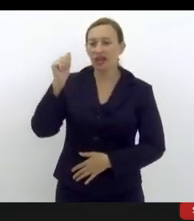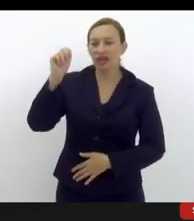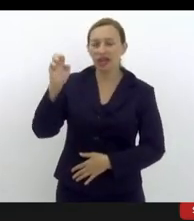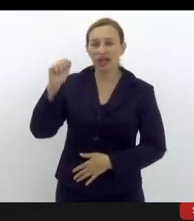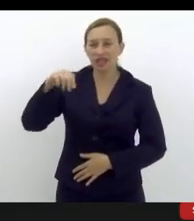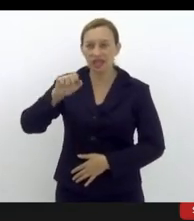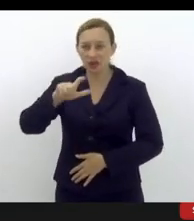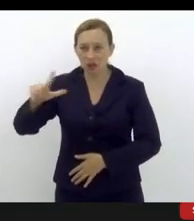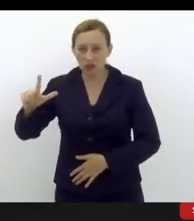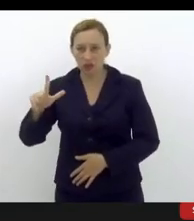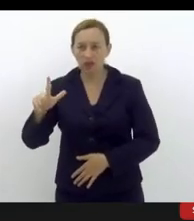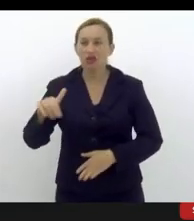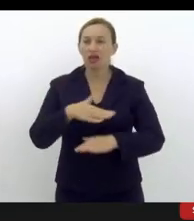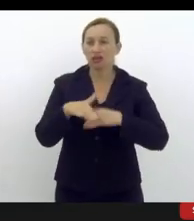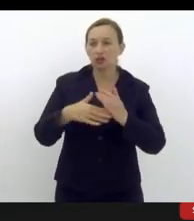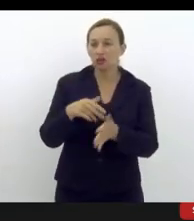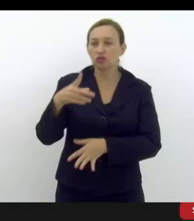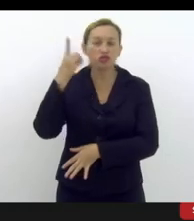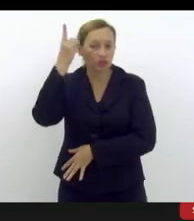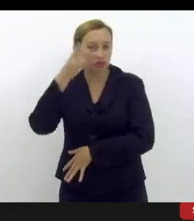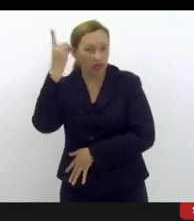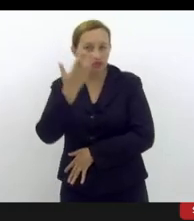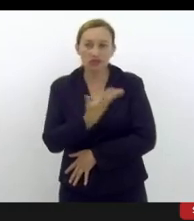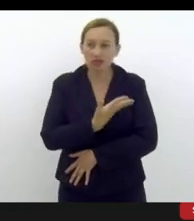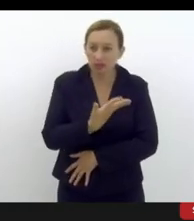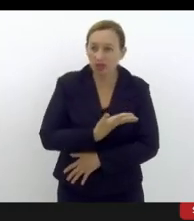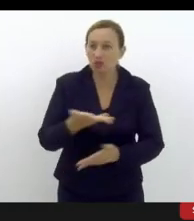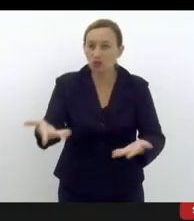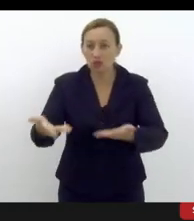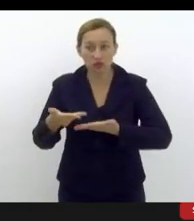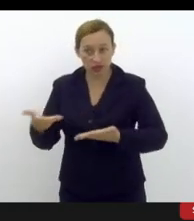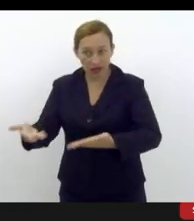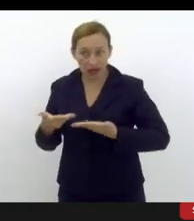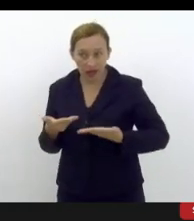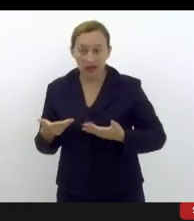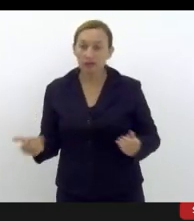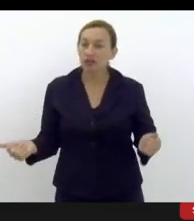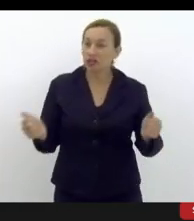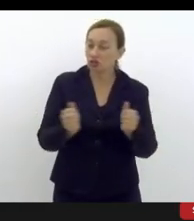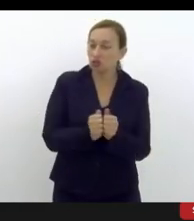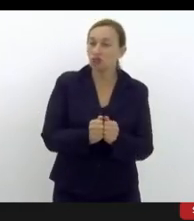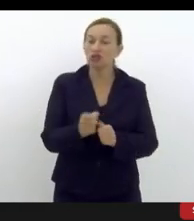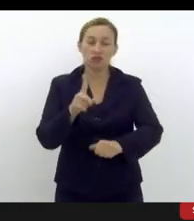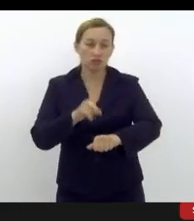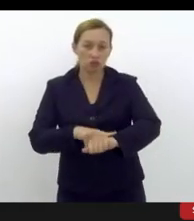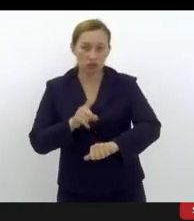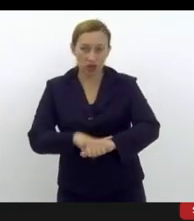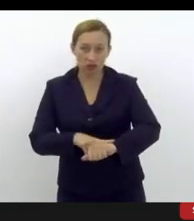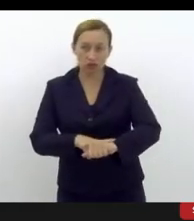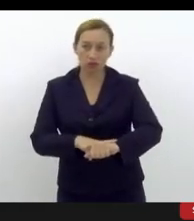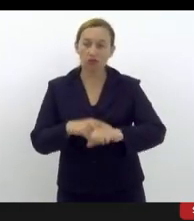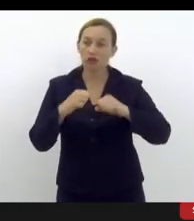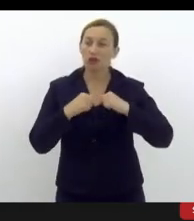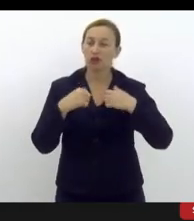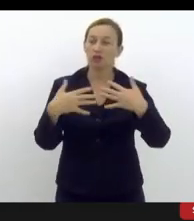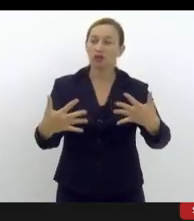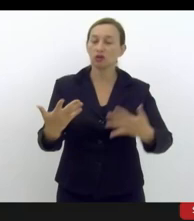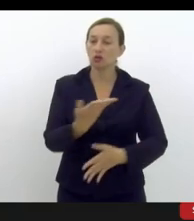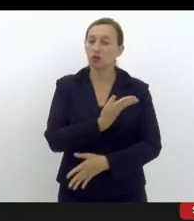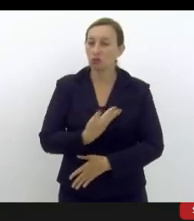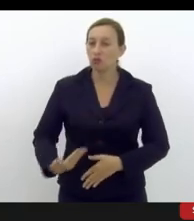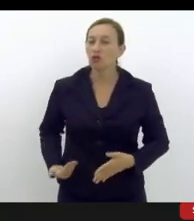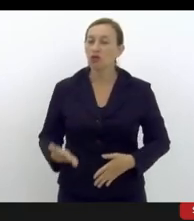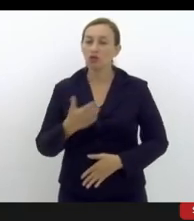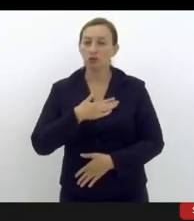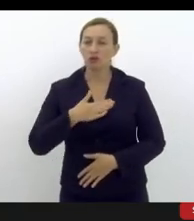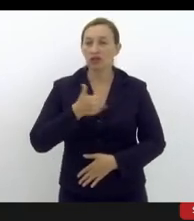aos deputados e às deputadas colegas e colegas para estar participando dessa audiência pública comigo